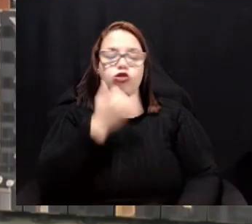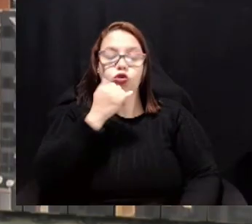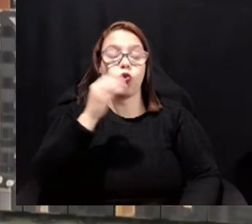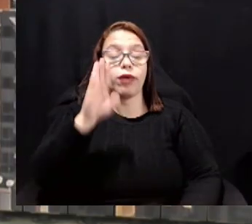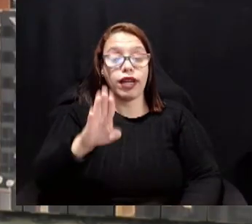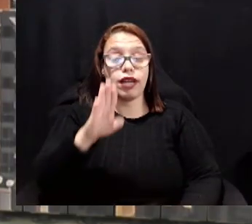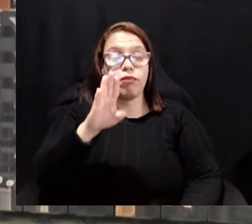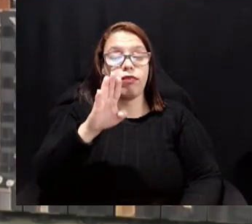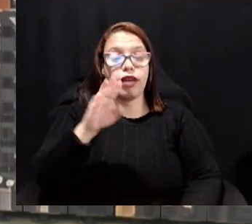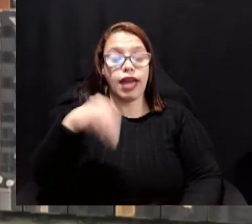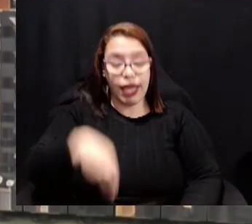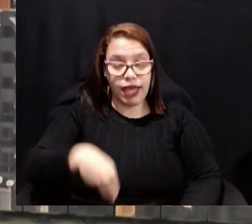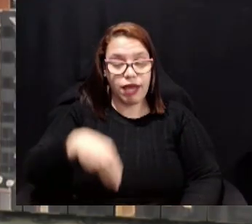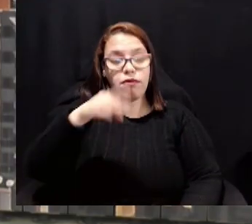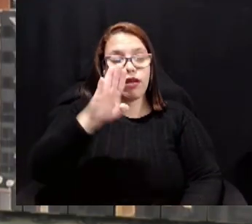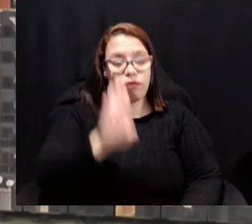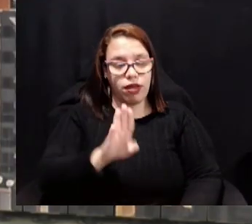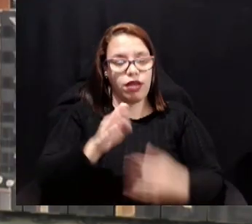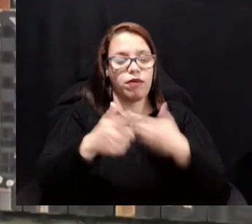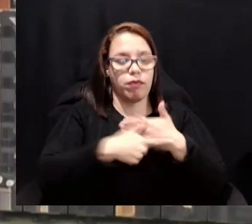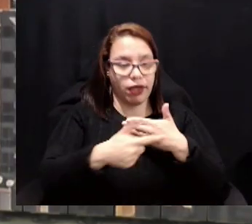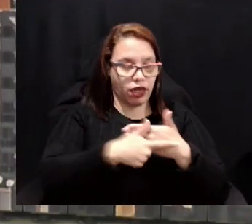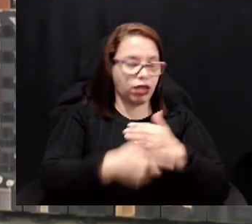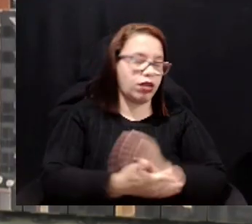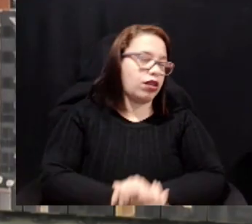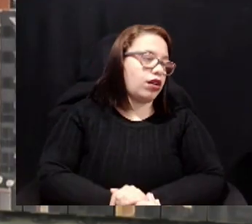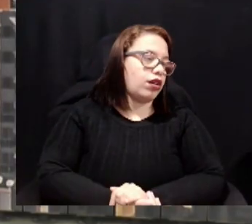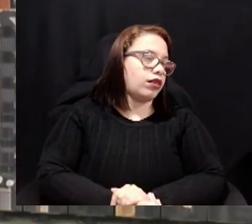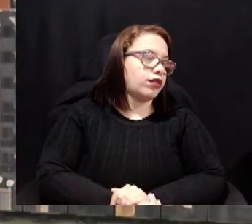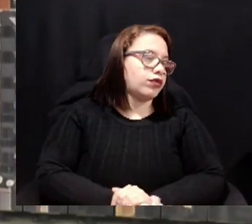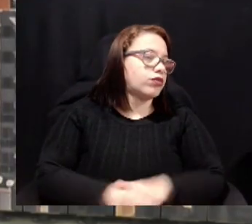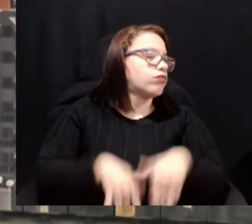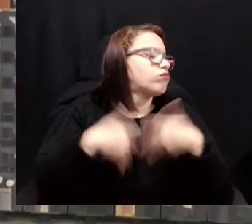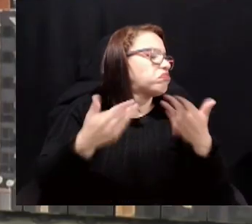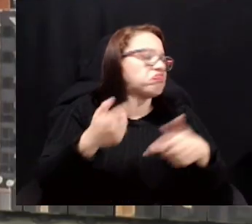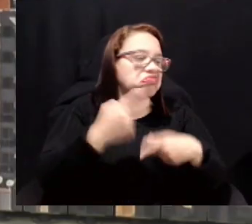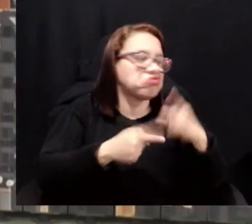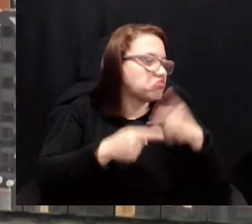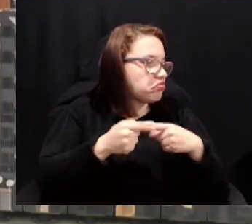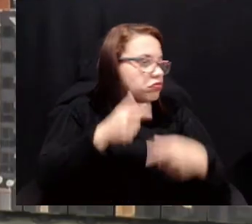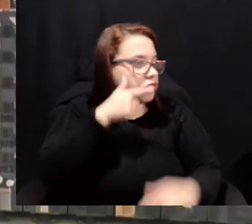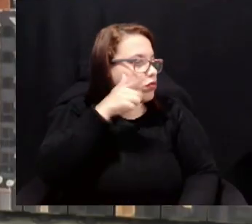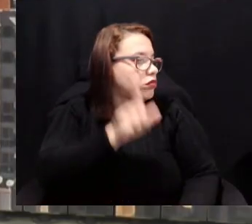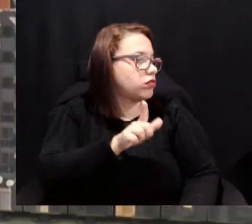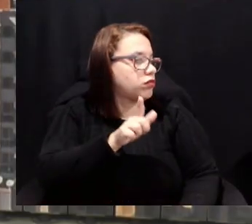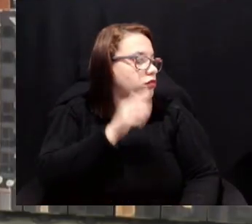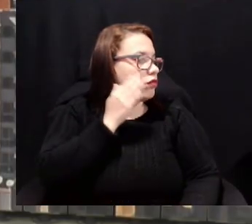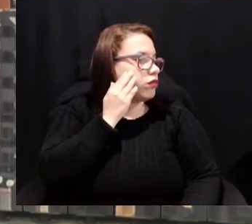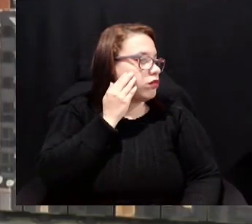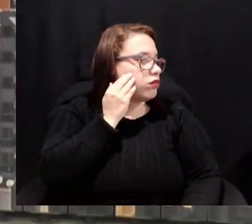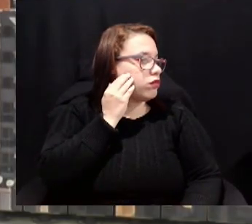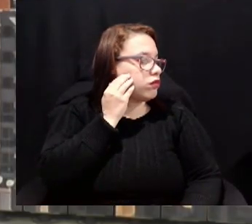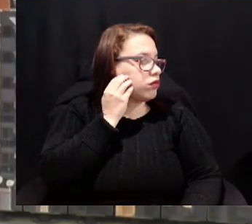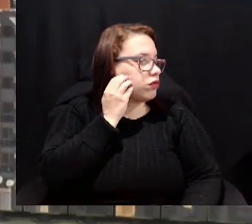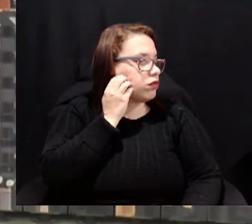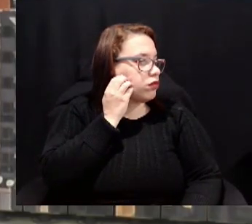esse material e reaproveitar? Você já falou de um, né, da queima. Quais mais materiais vocês conseguem